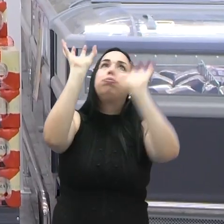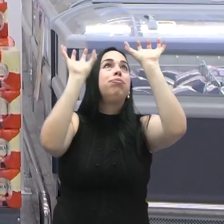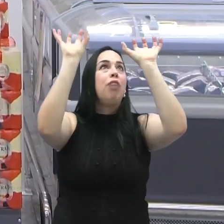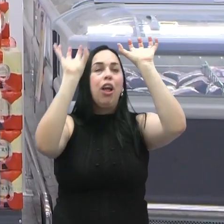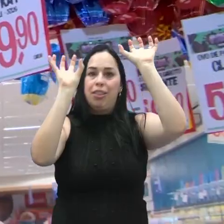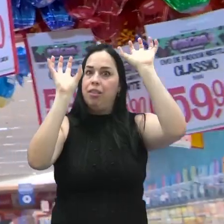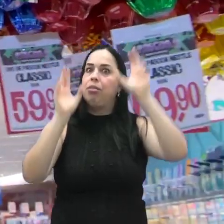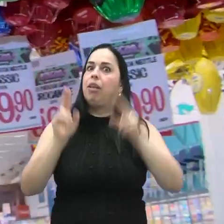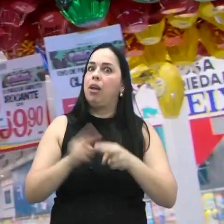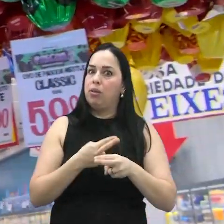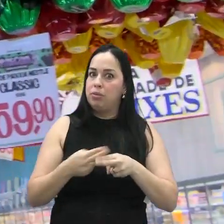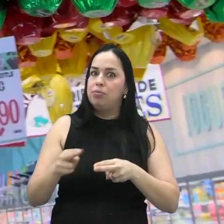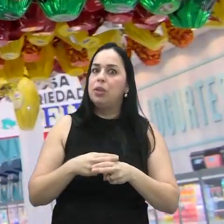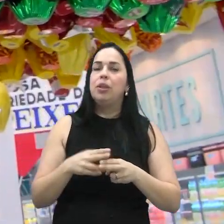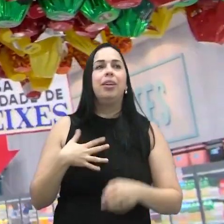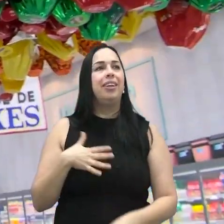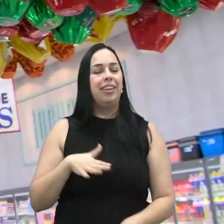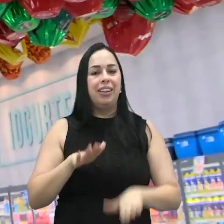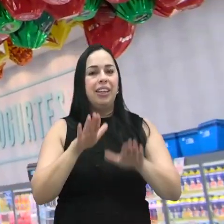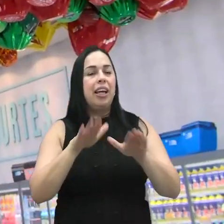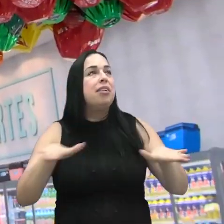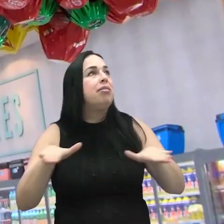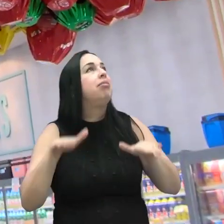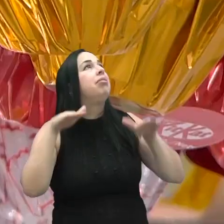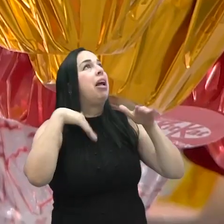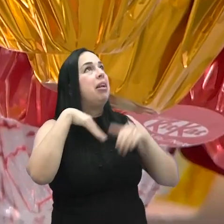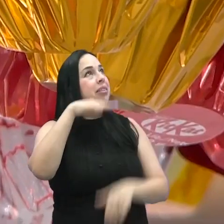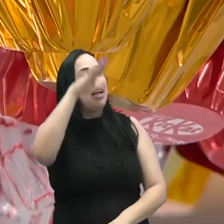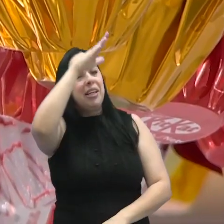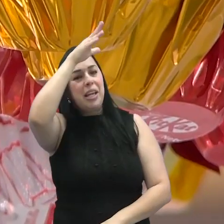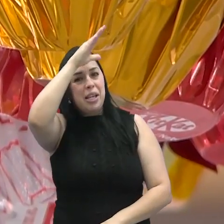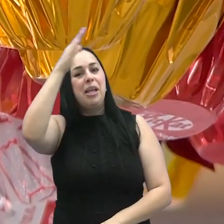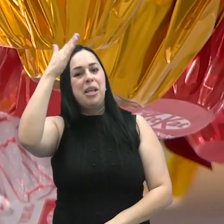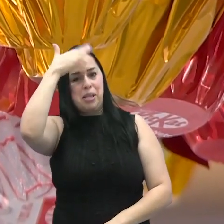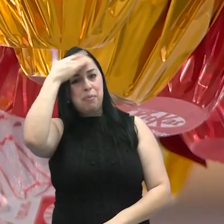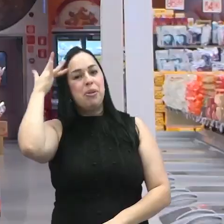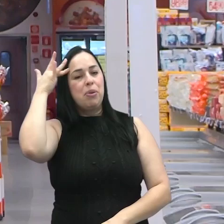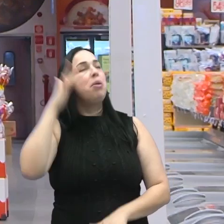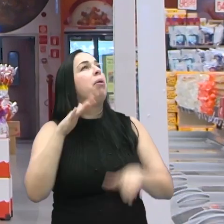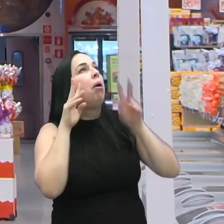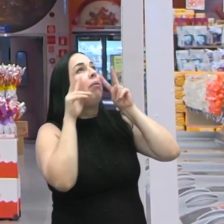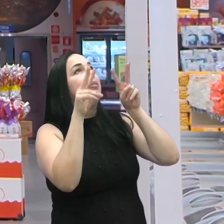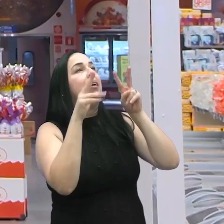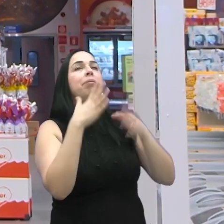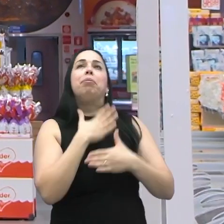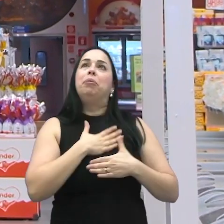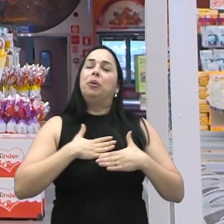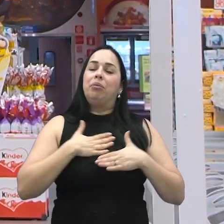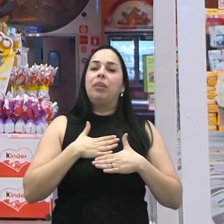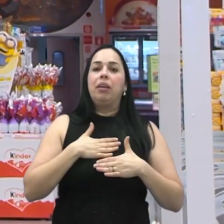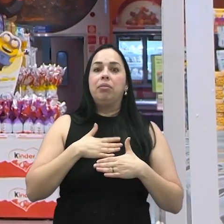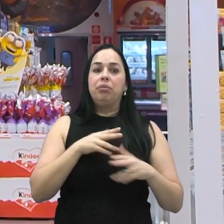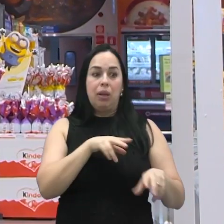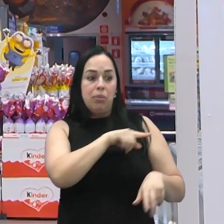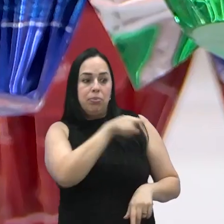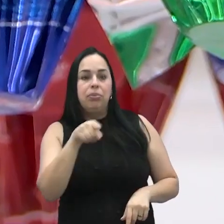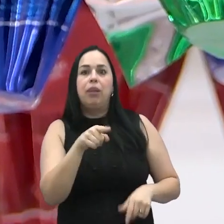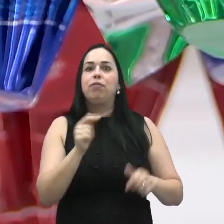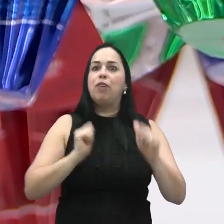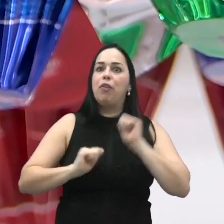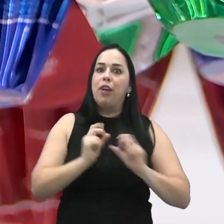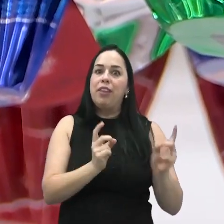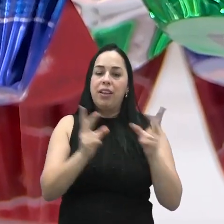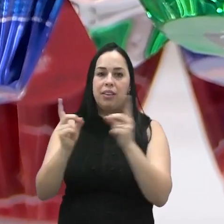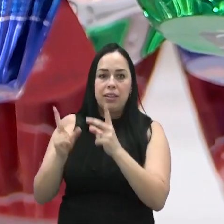estão decorados. Os ovos de chocolate chamam a atenção dos consumidores e a expectativa é alta para as vendas. Por